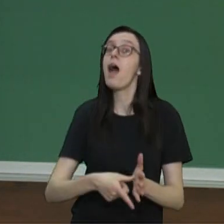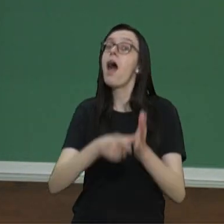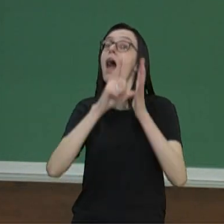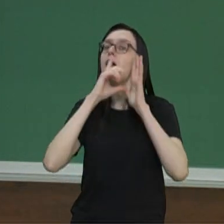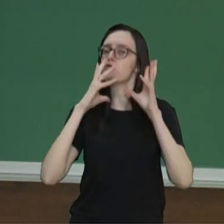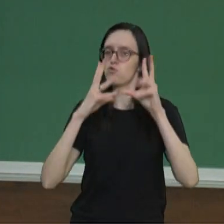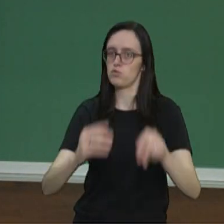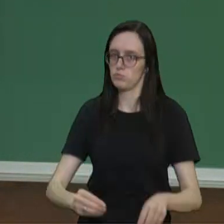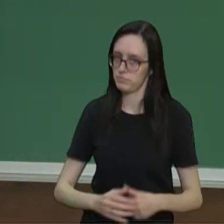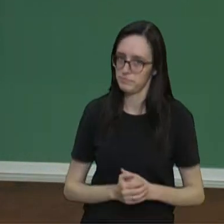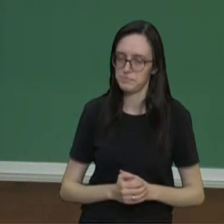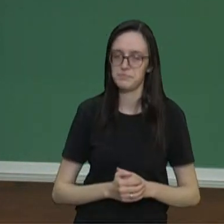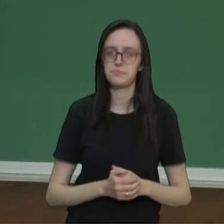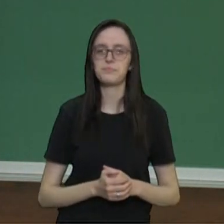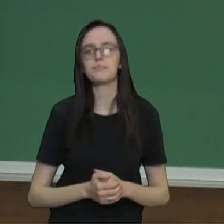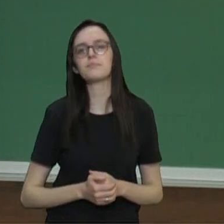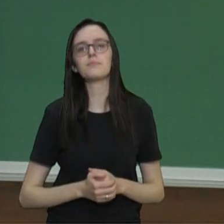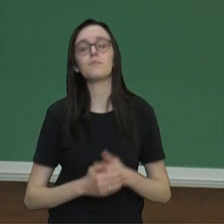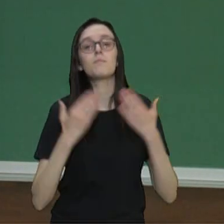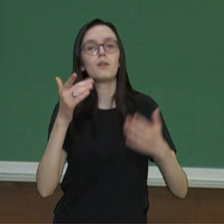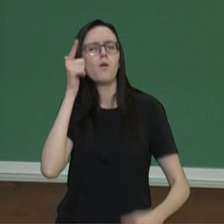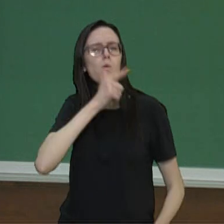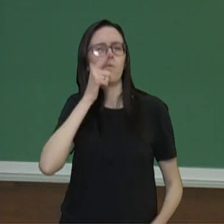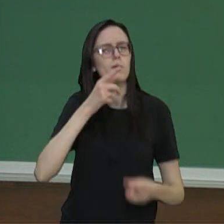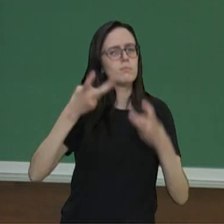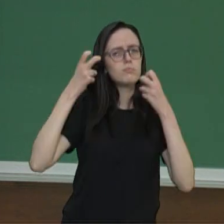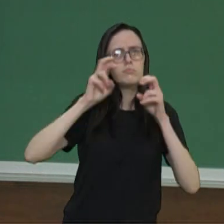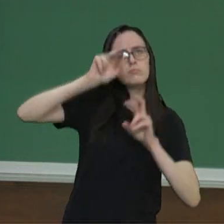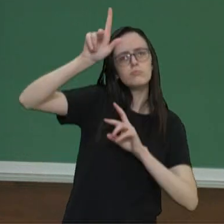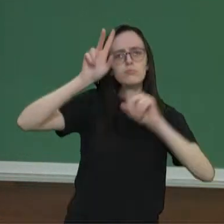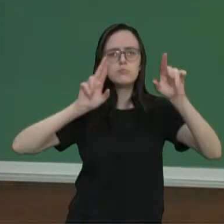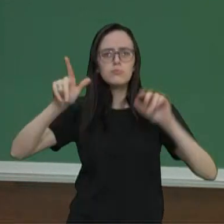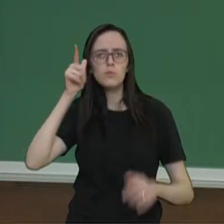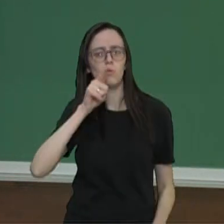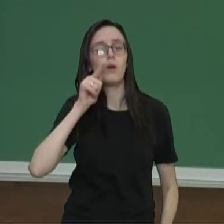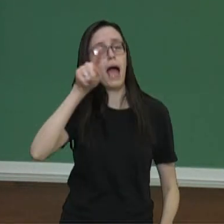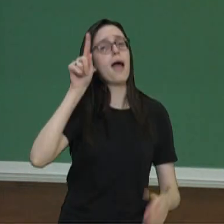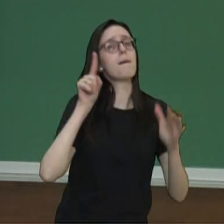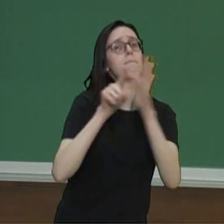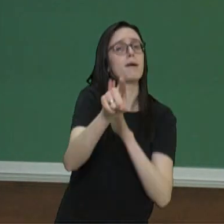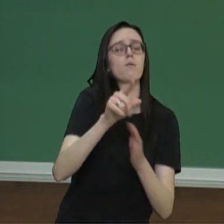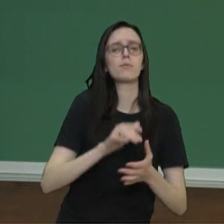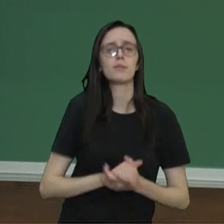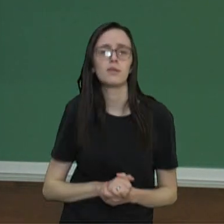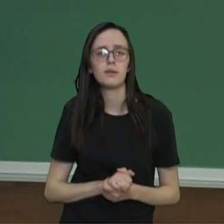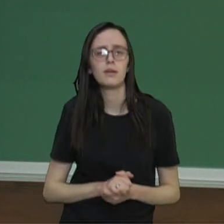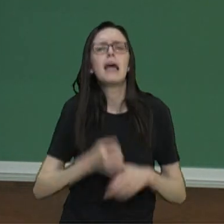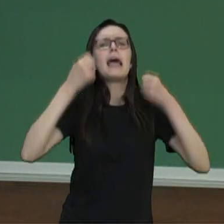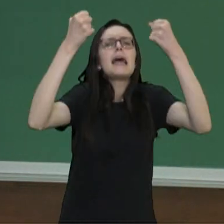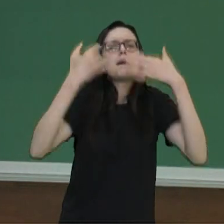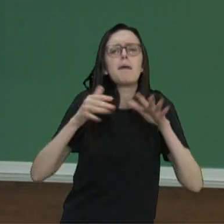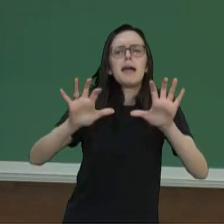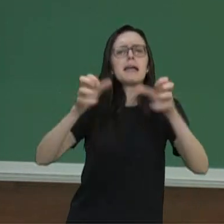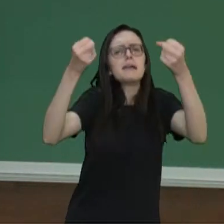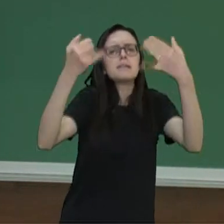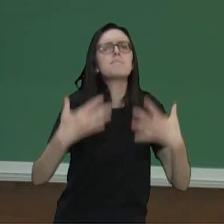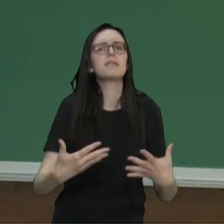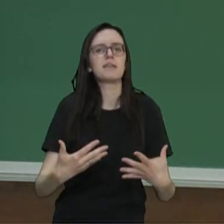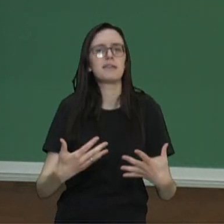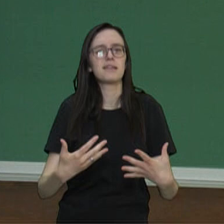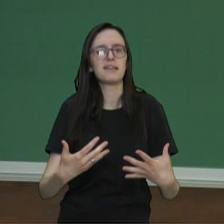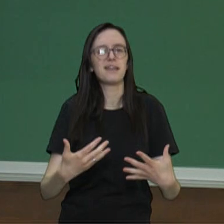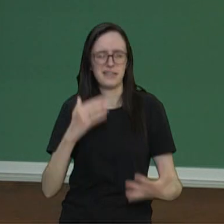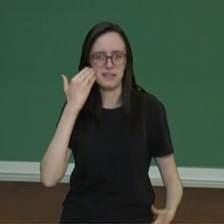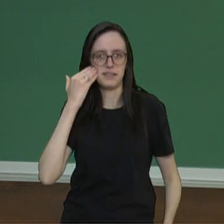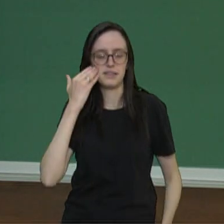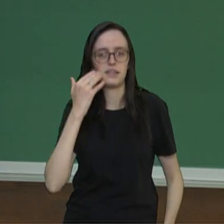isso. Então, conseguiu perceber as diferenças todas? Essa é a pergunta. Explique isso.